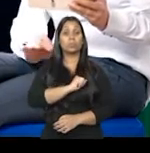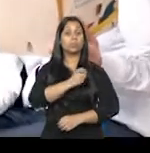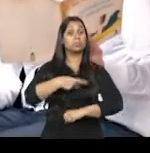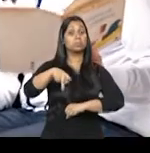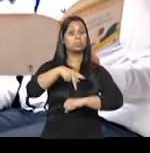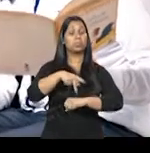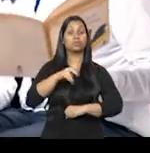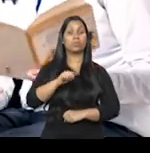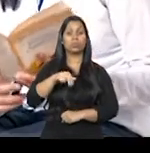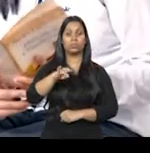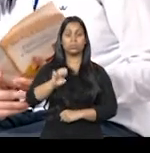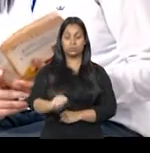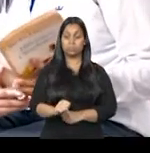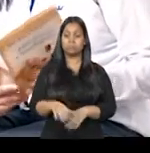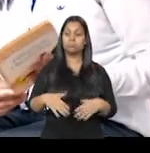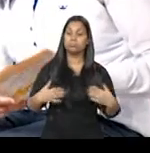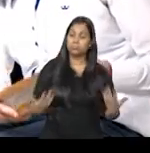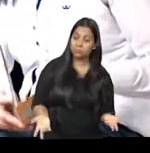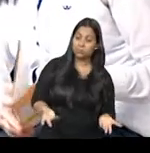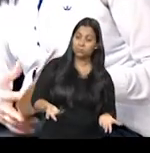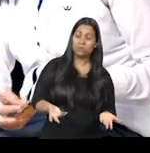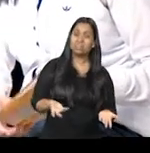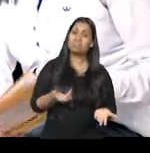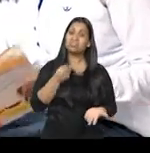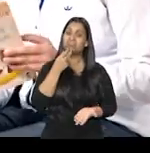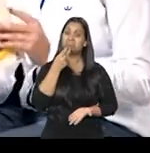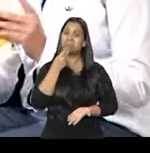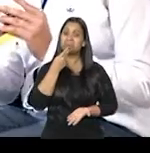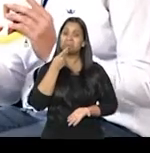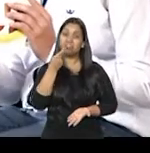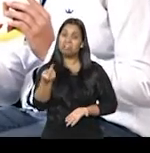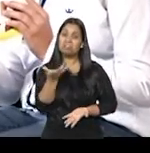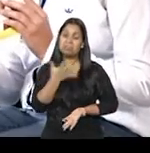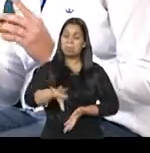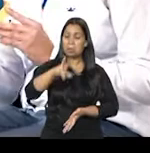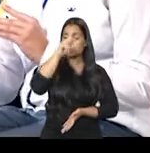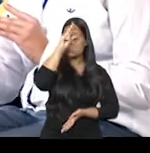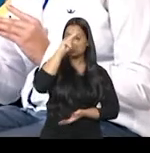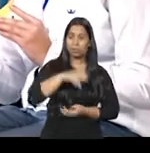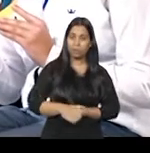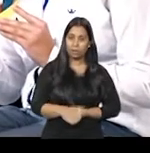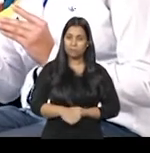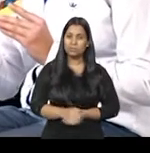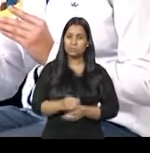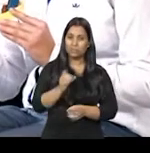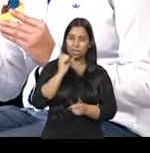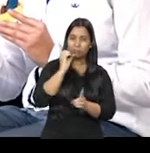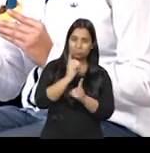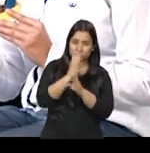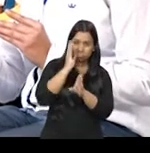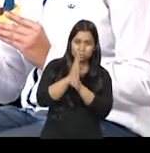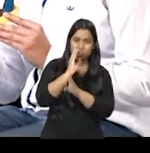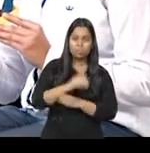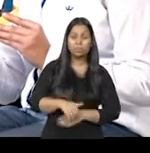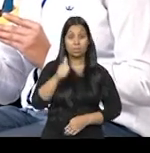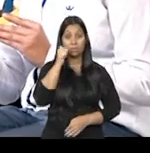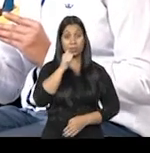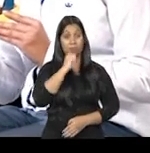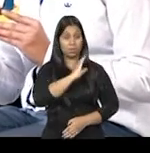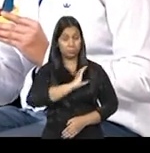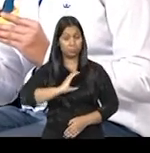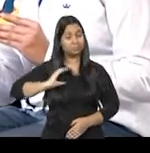Polinésia. Começa assim: queixei-me de baratas. E você, quer descobrir um pouco mais sobre essa